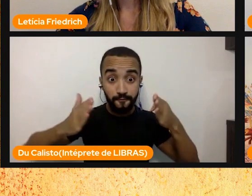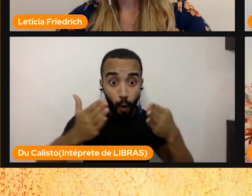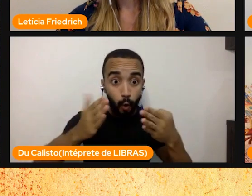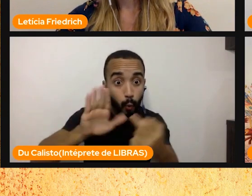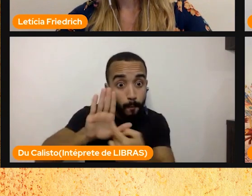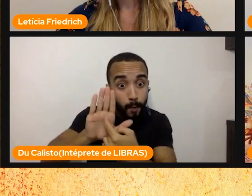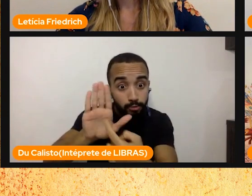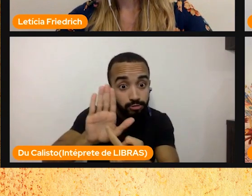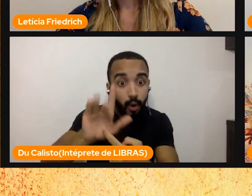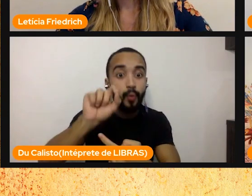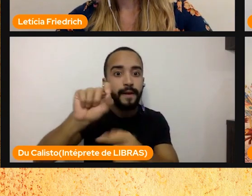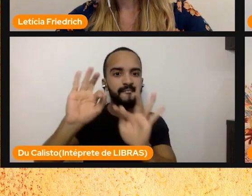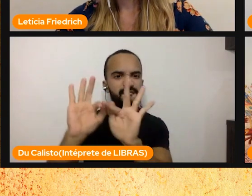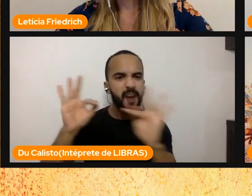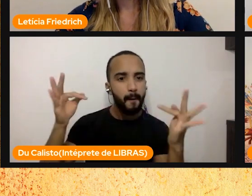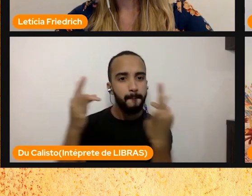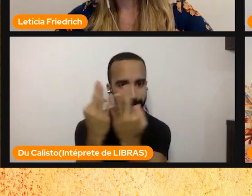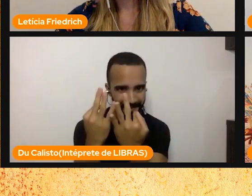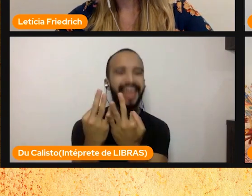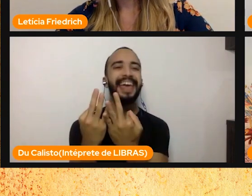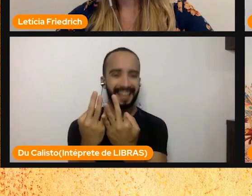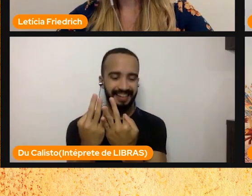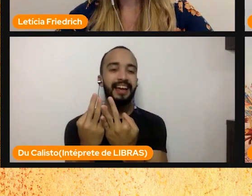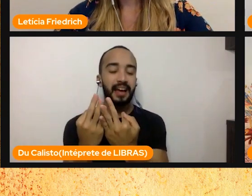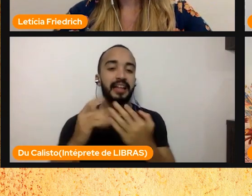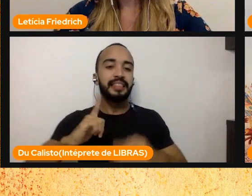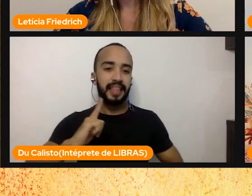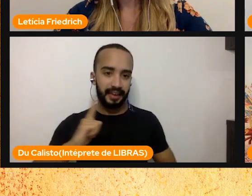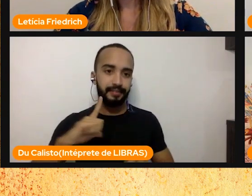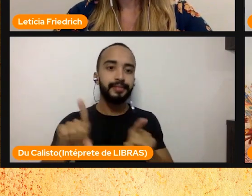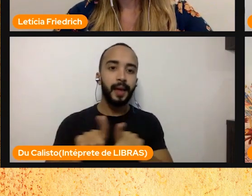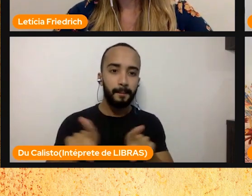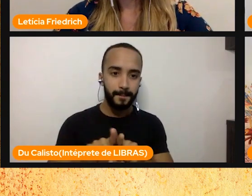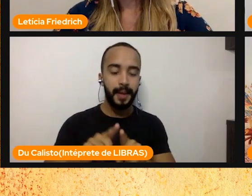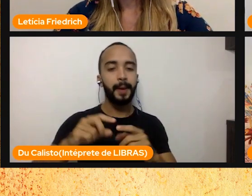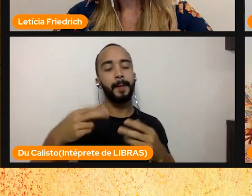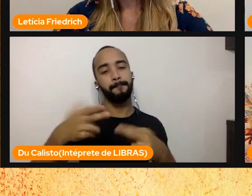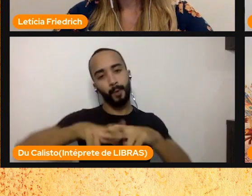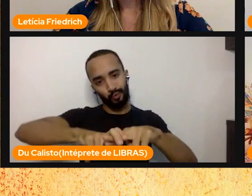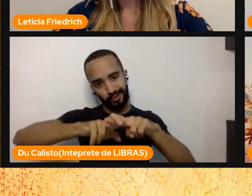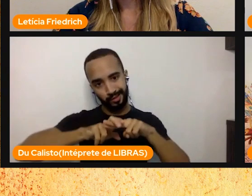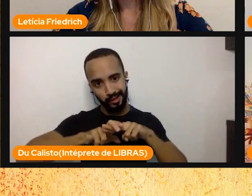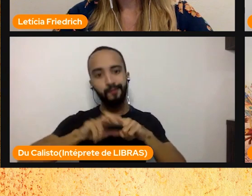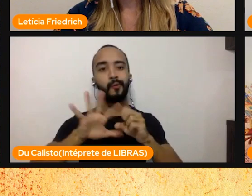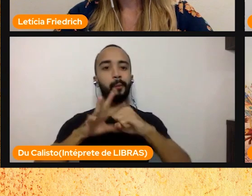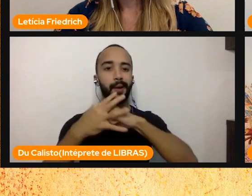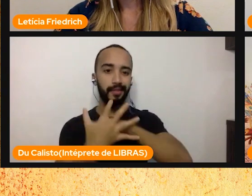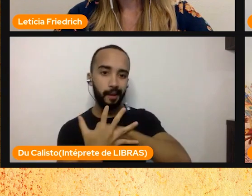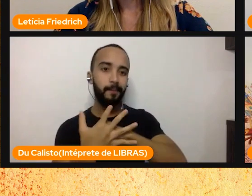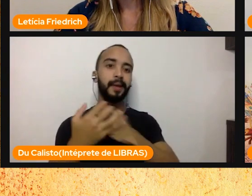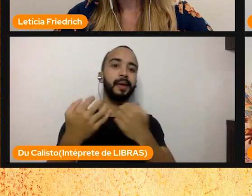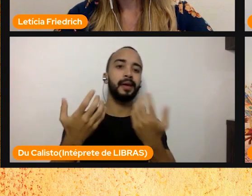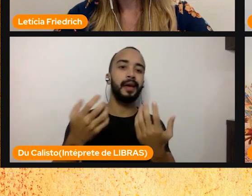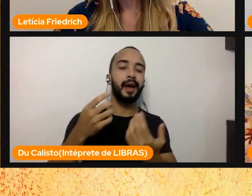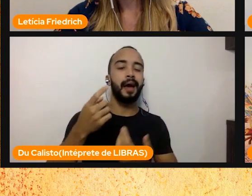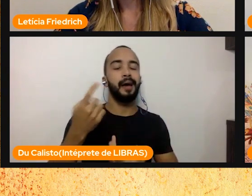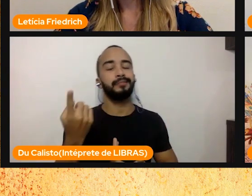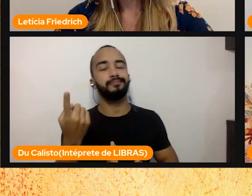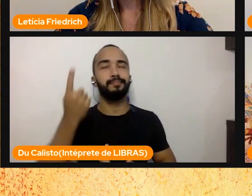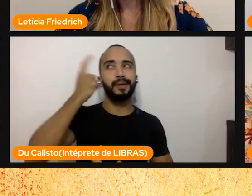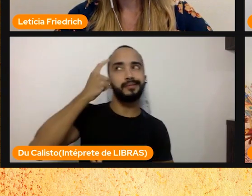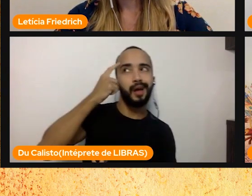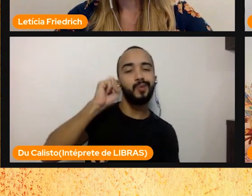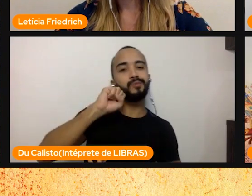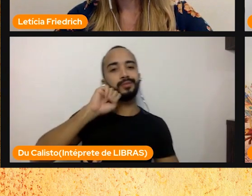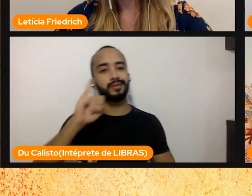família, e devido a todas as restrições, né, impostas pela pandemia, a gente está nessa linha, se consegue lançar, não consegue lançar,